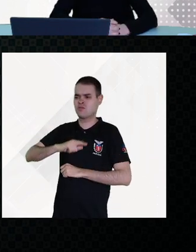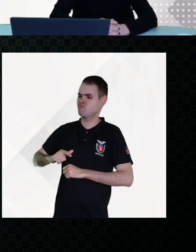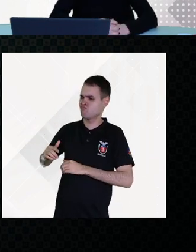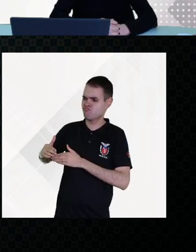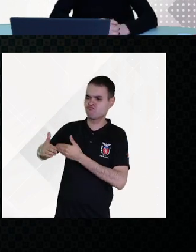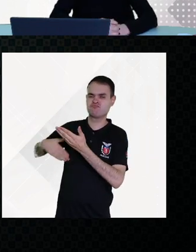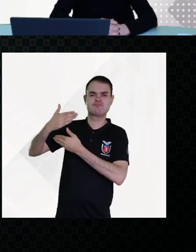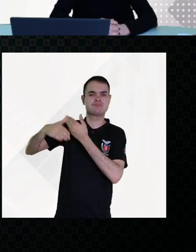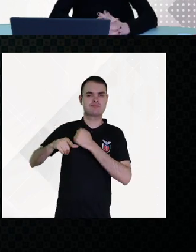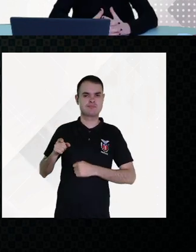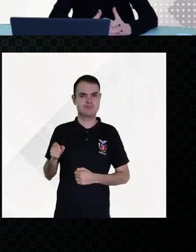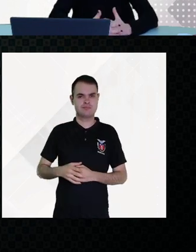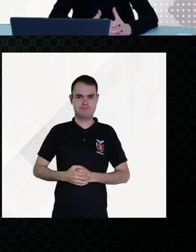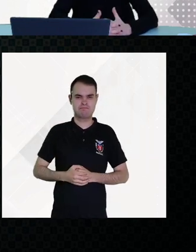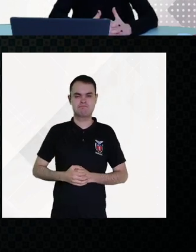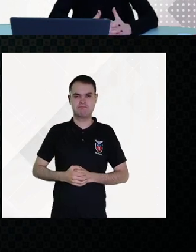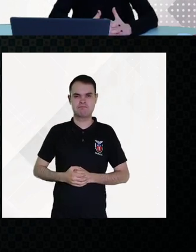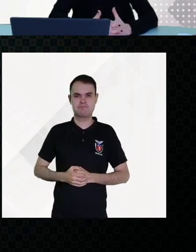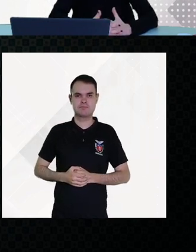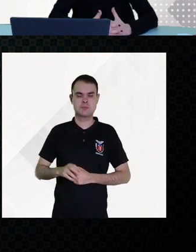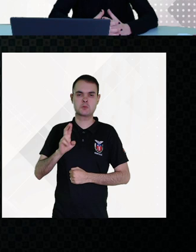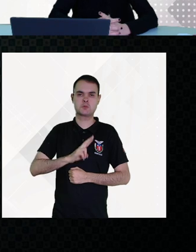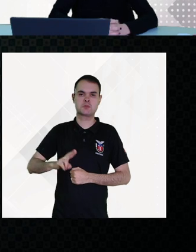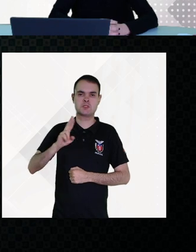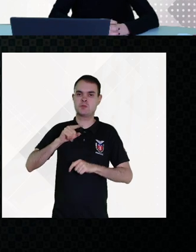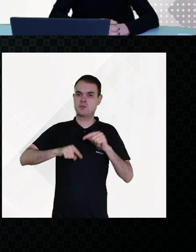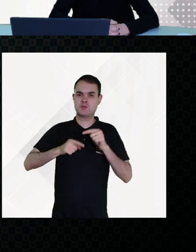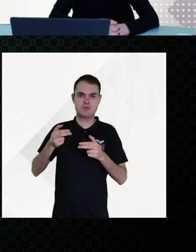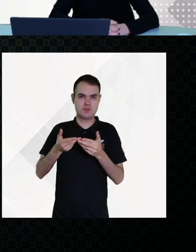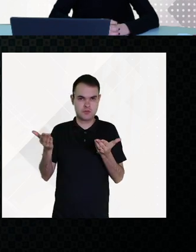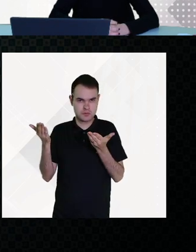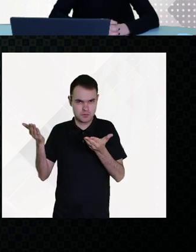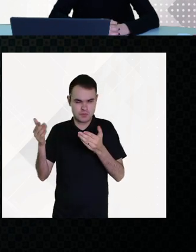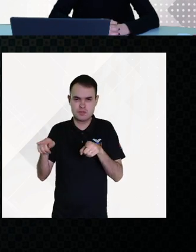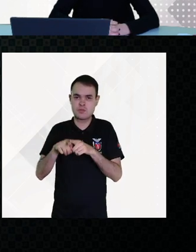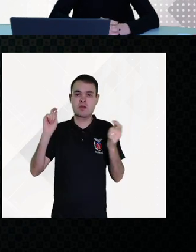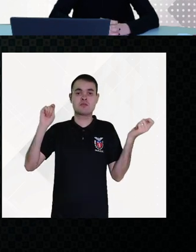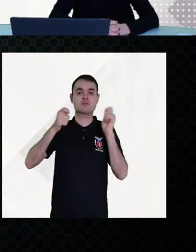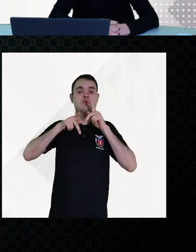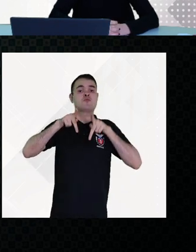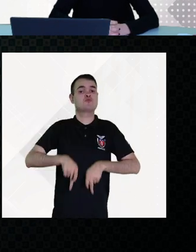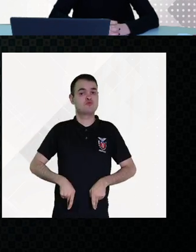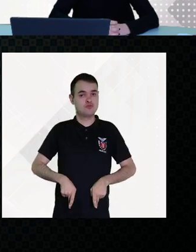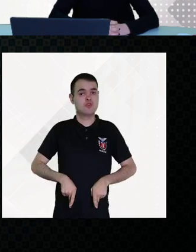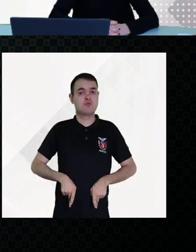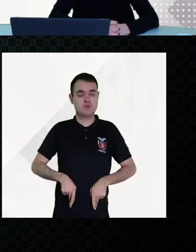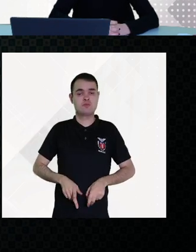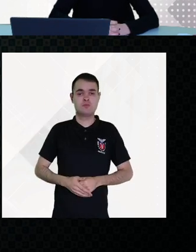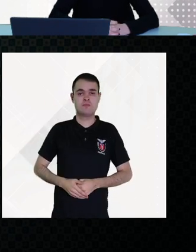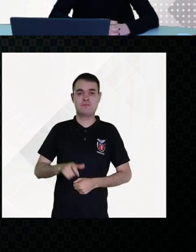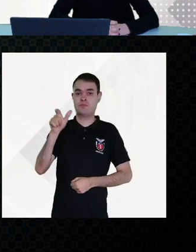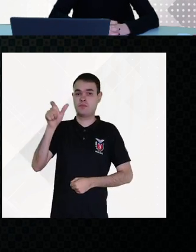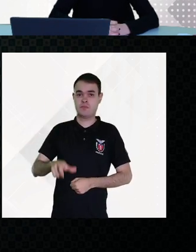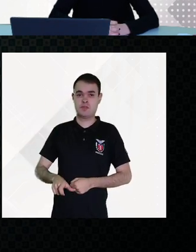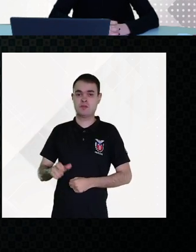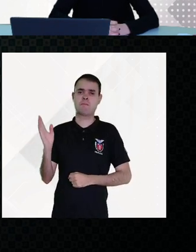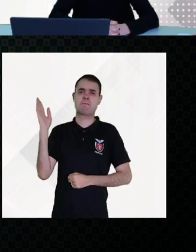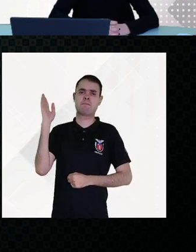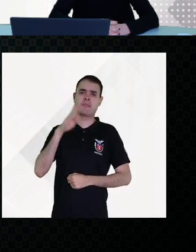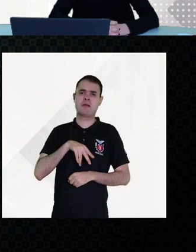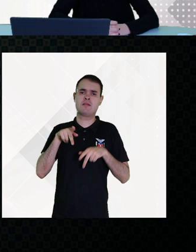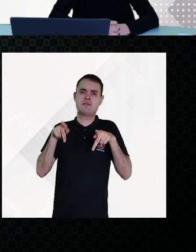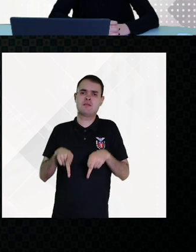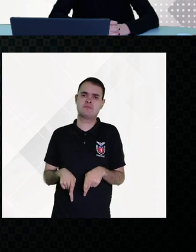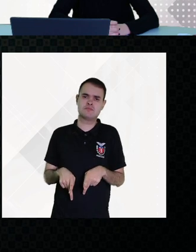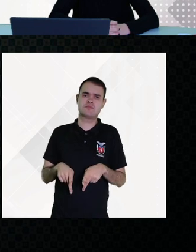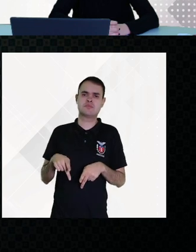questão de uma utilização de um recurso. E adequação postural, um estudante mal posicionado, um estudante